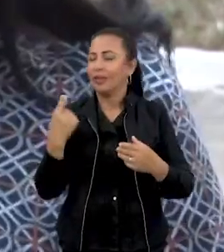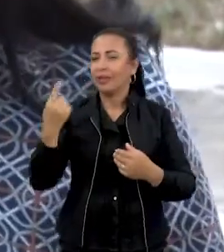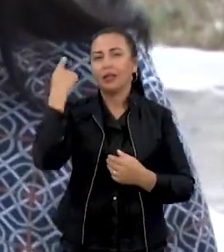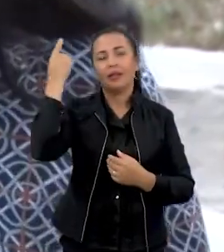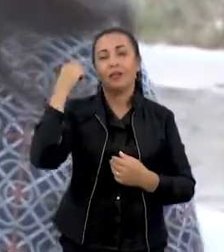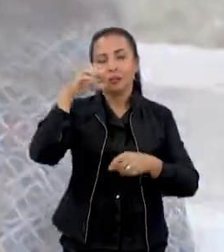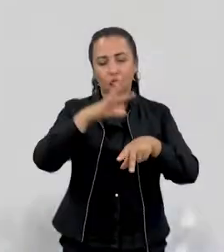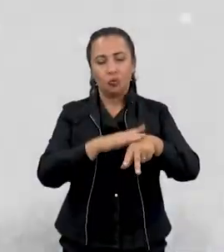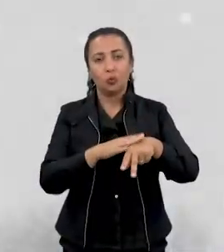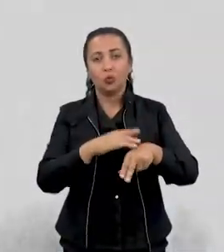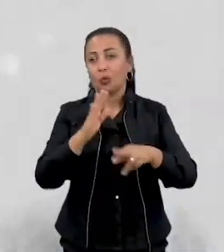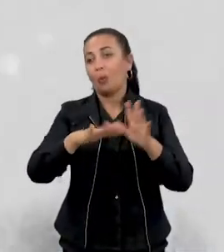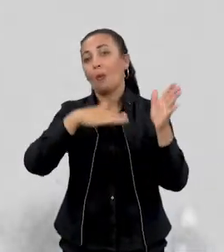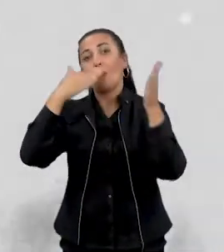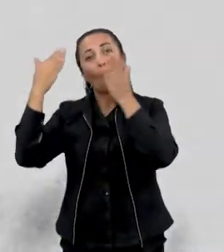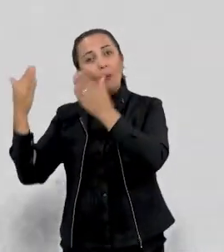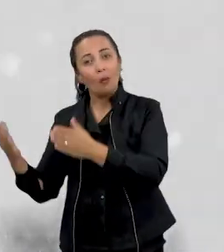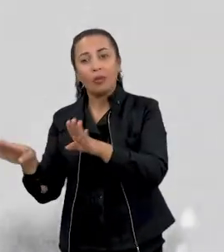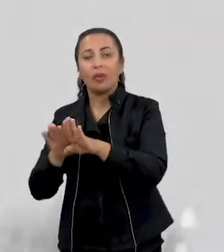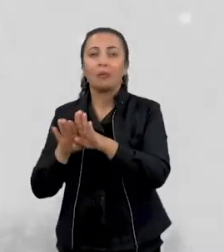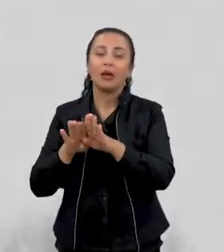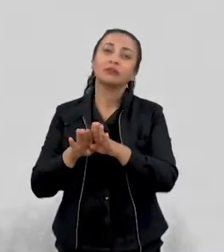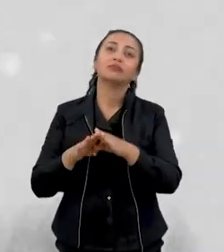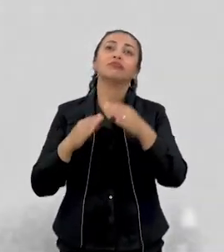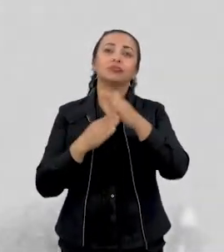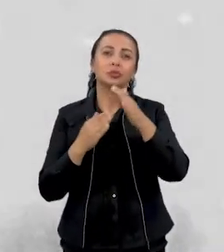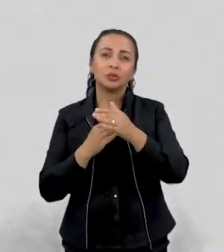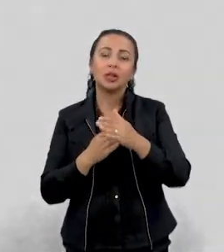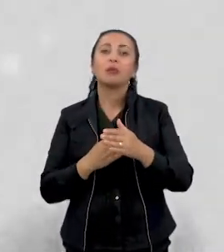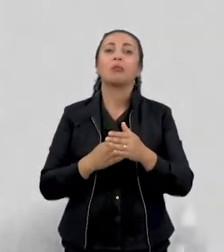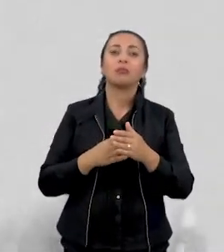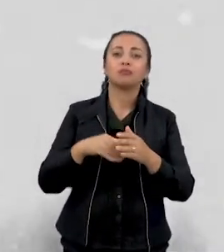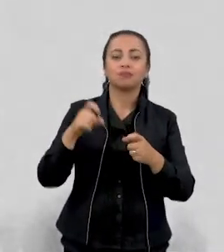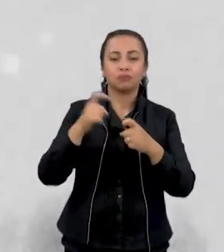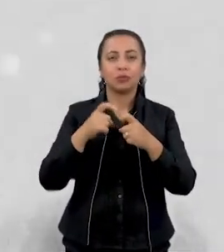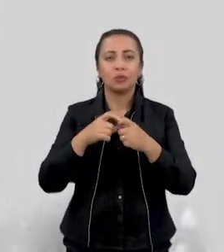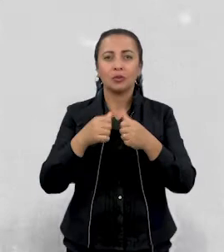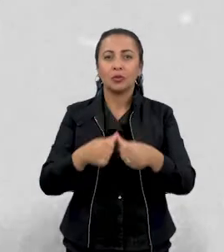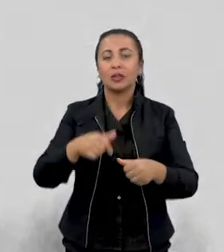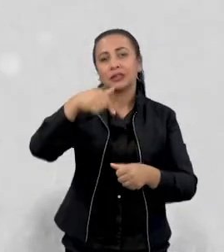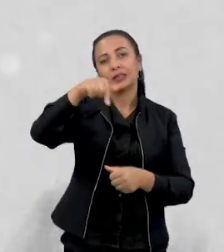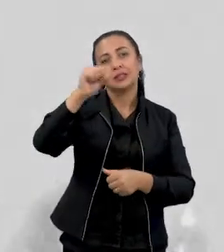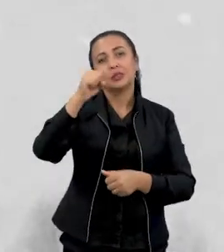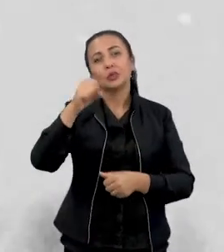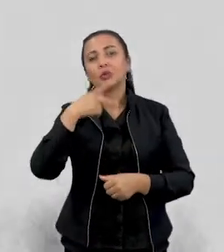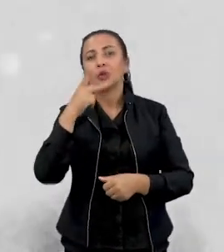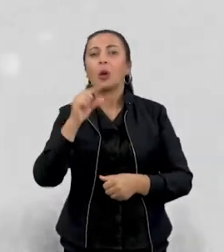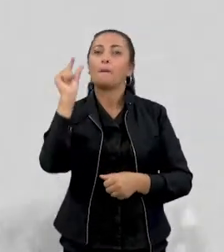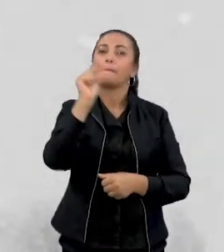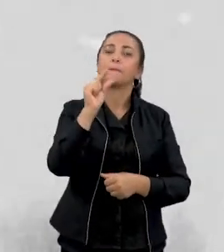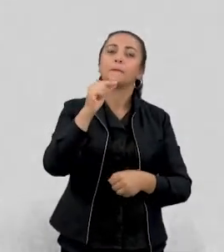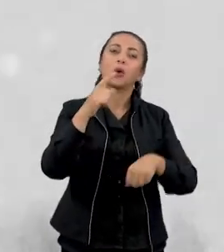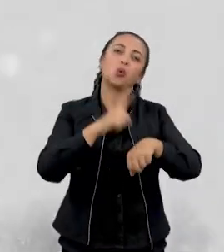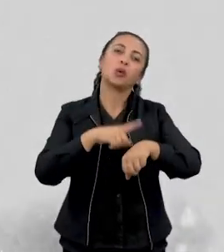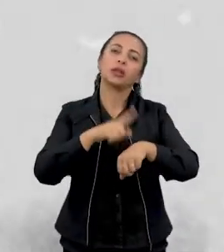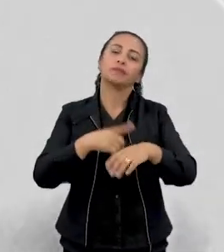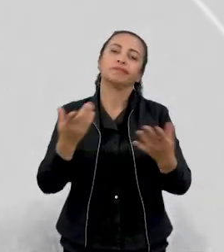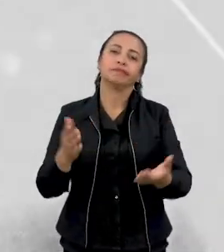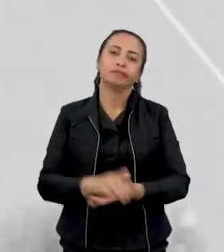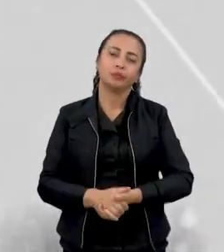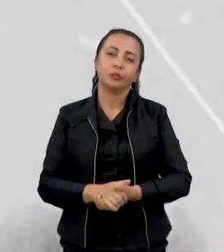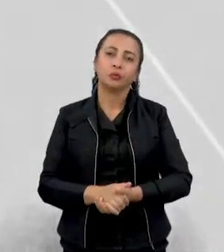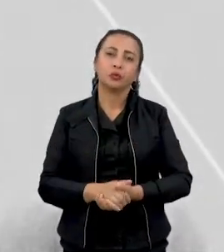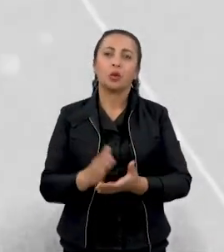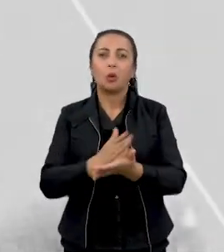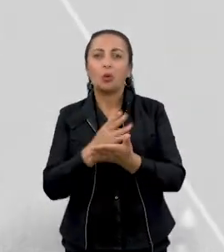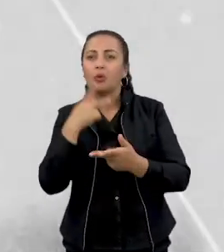para ser atendido. E, por outro lado, também, o tempo em que o médico destinou a consulta, 78 relataram que foi pouco tempo.